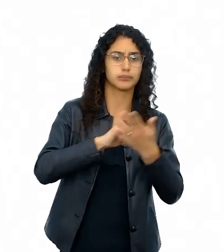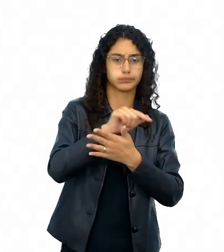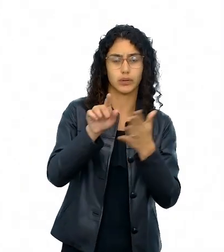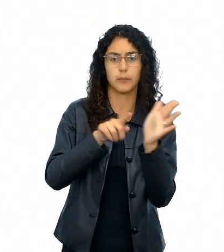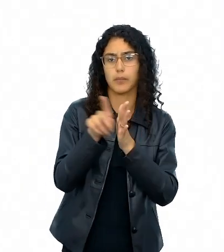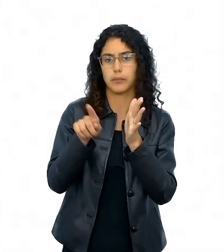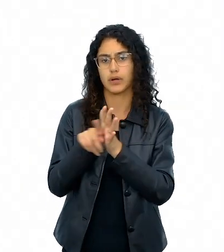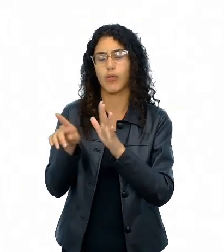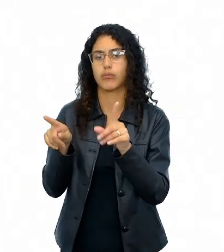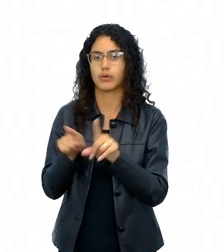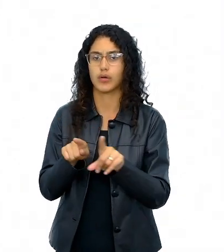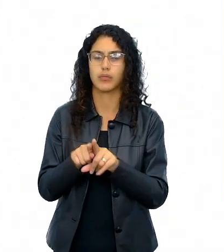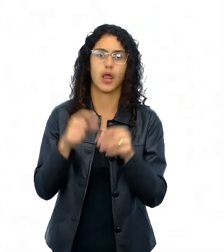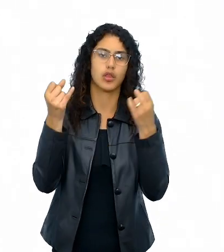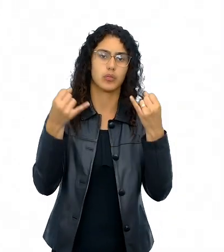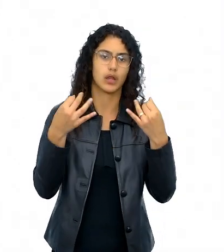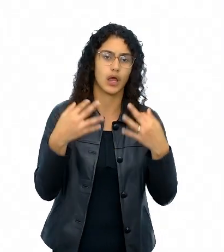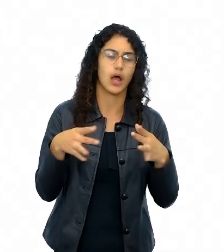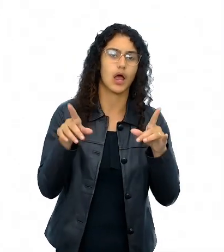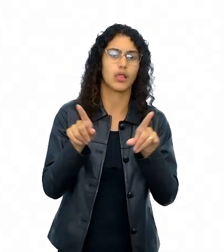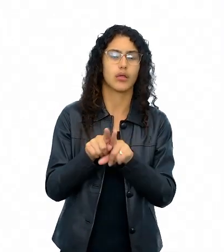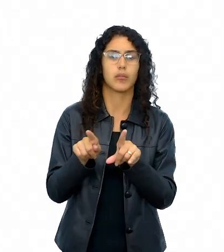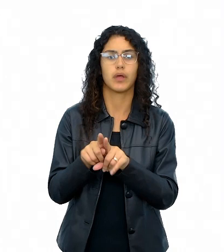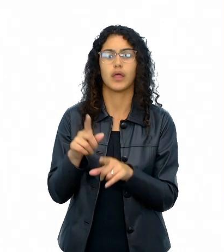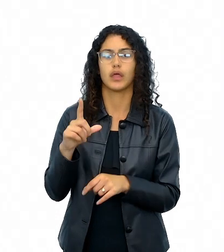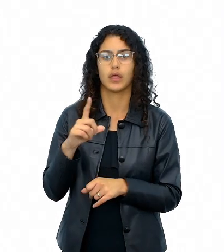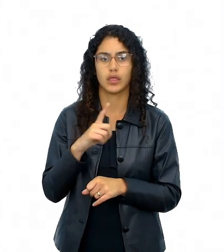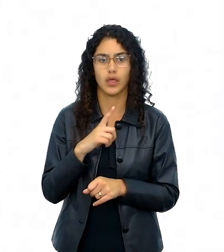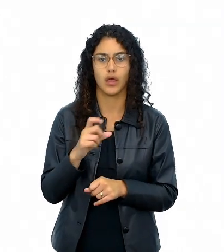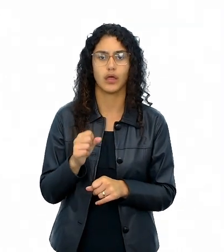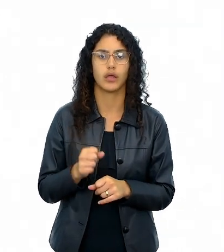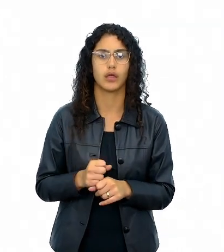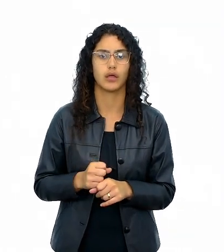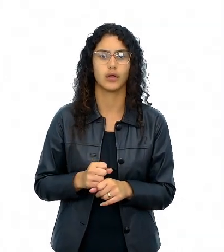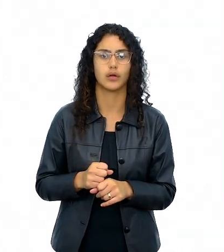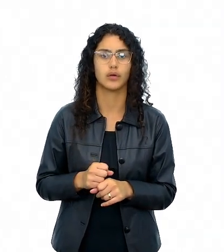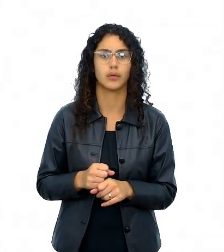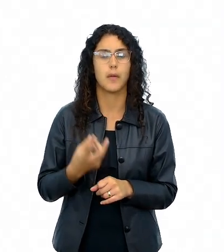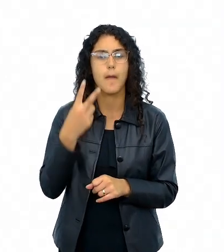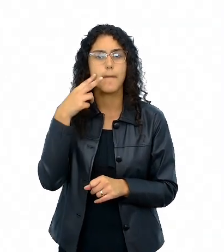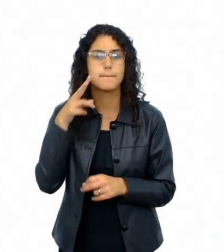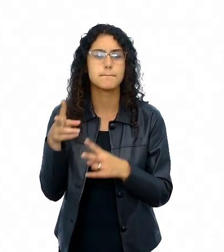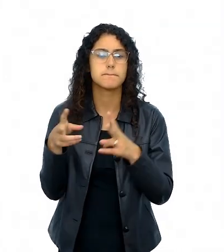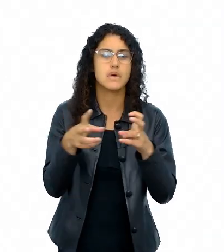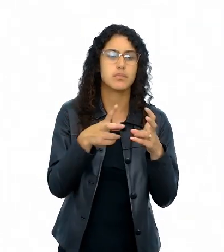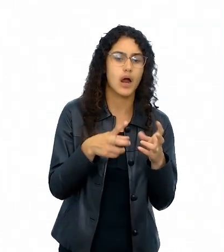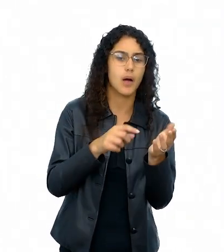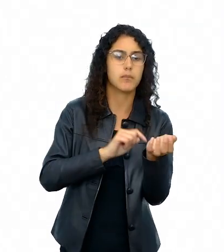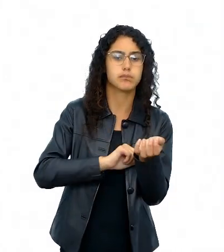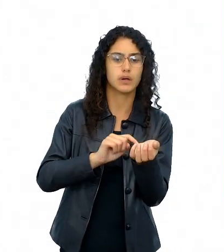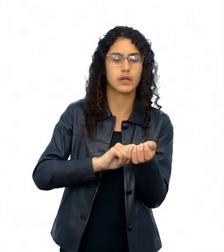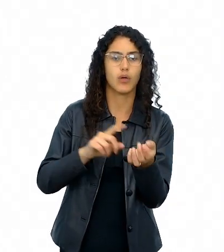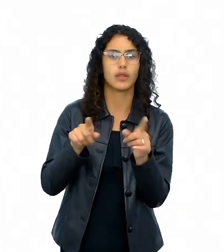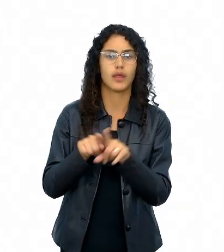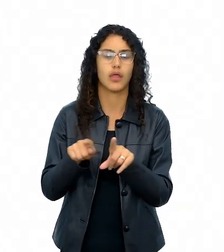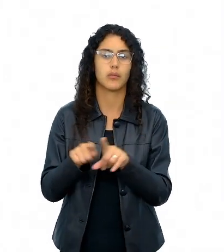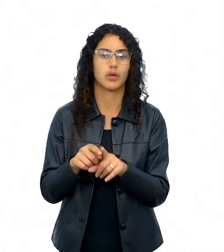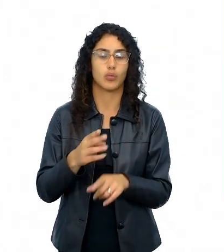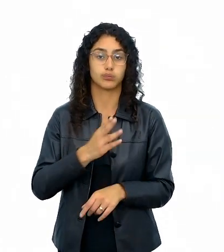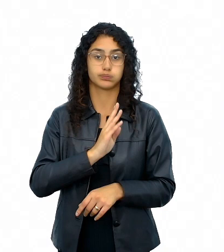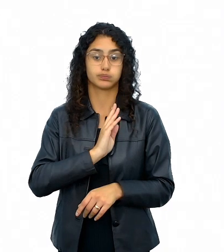questões, né? Falar sobre a averiguação da pressão, né,